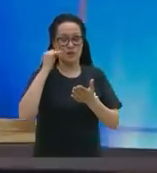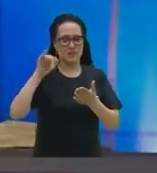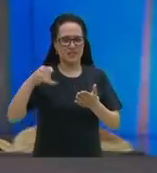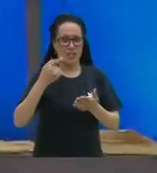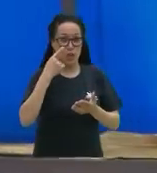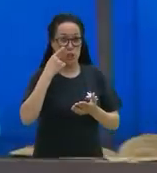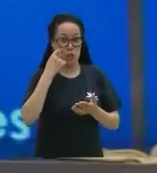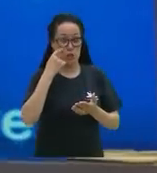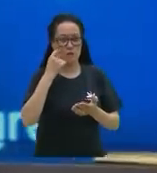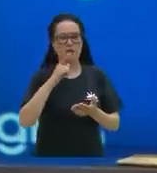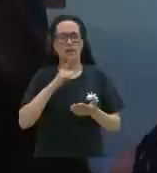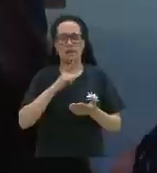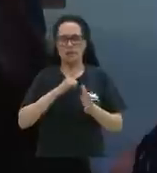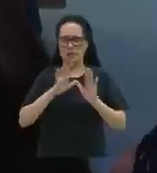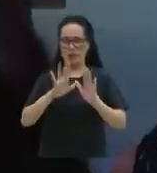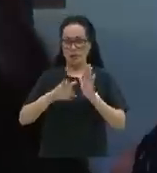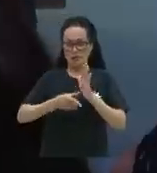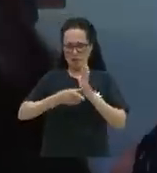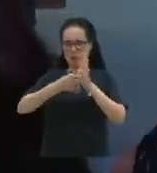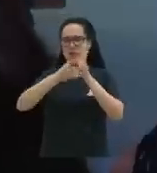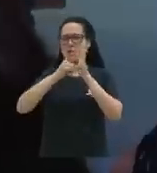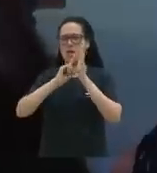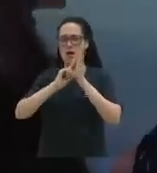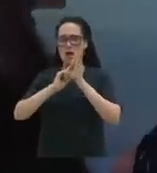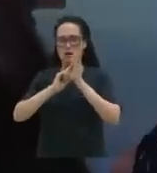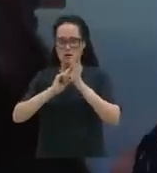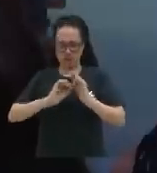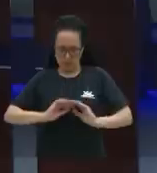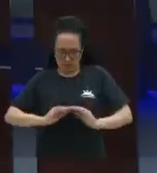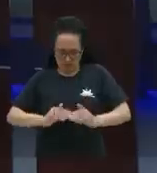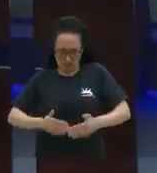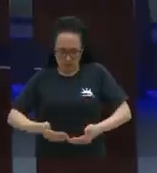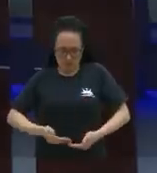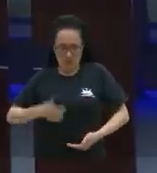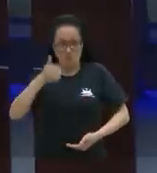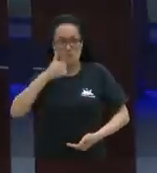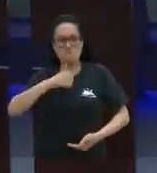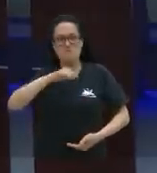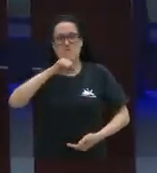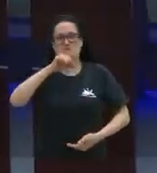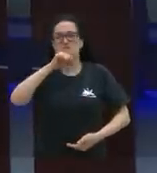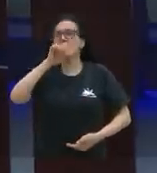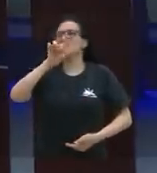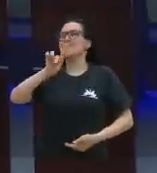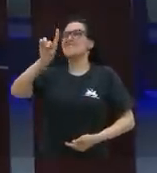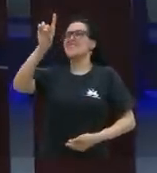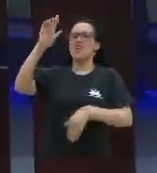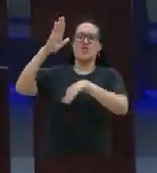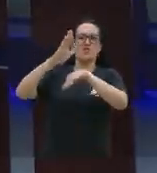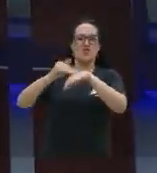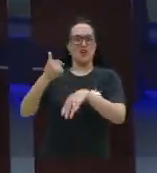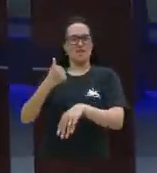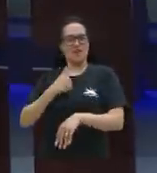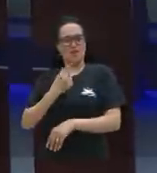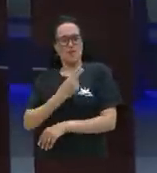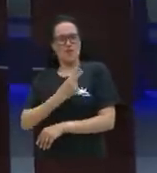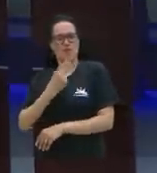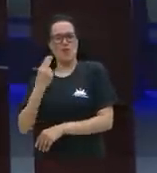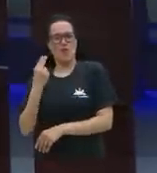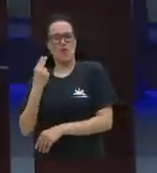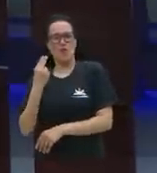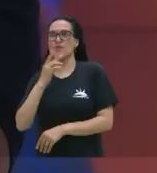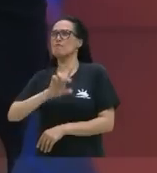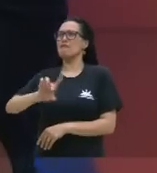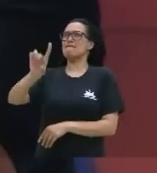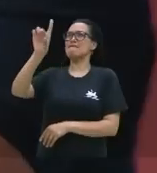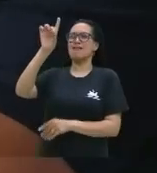diante. Antes que no seio de minha mãe eu fosse formado, Deus já me chamava pelo nome. Deus queria que você